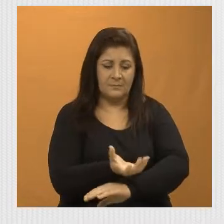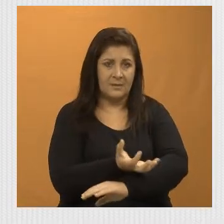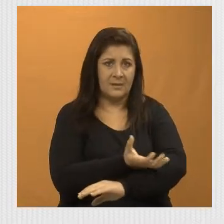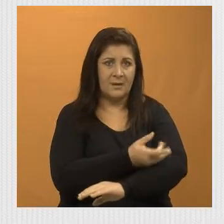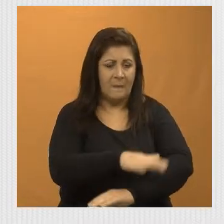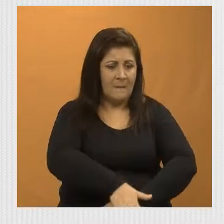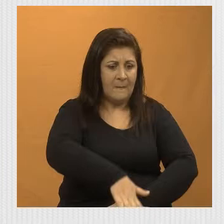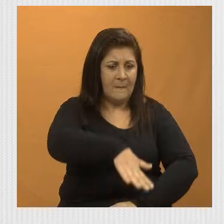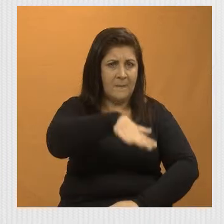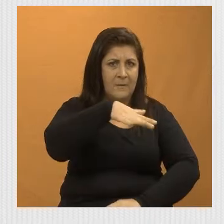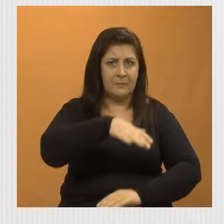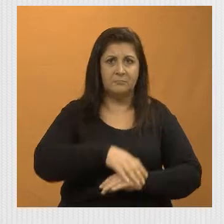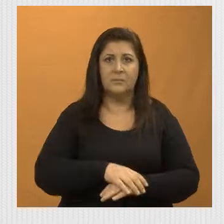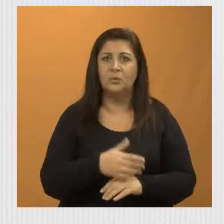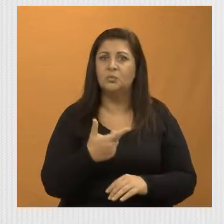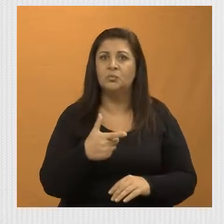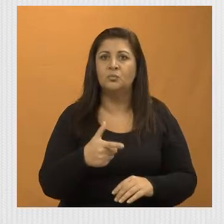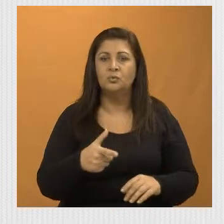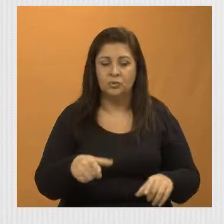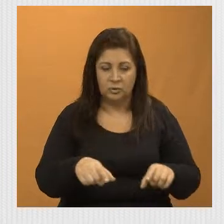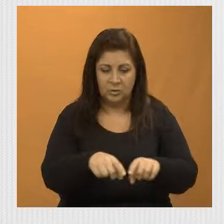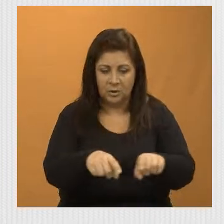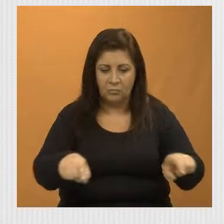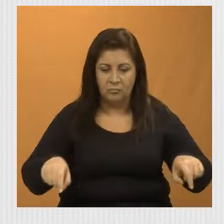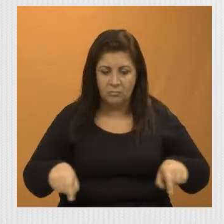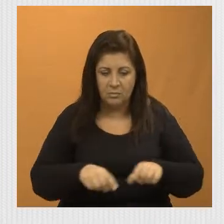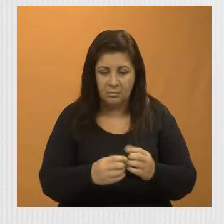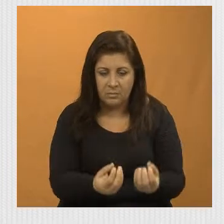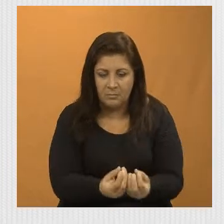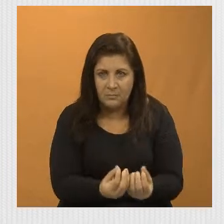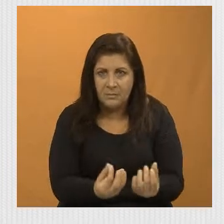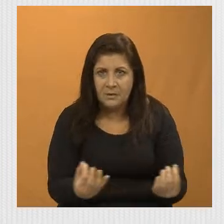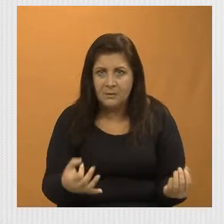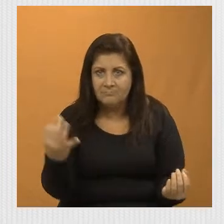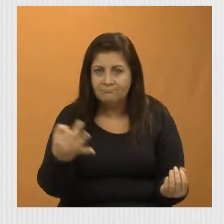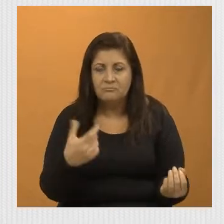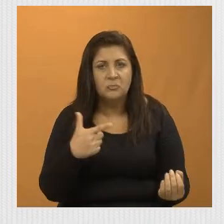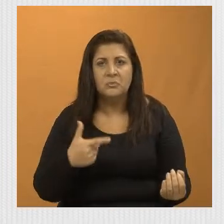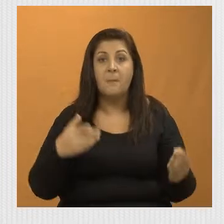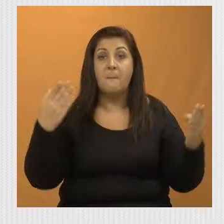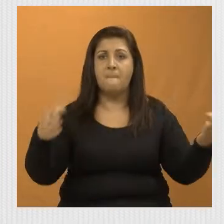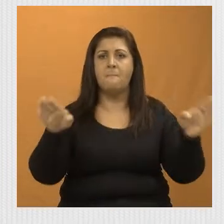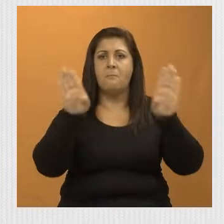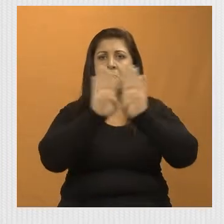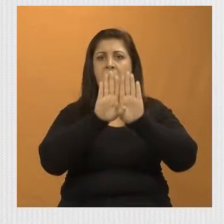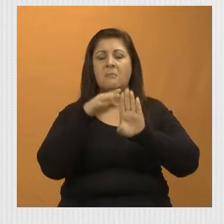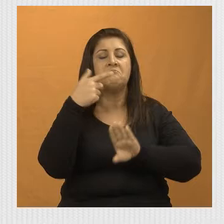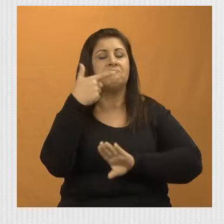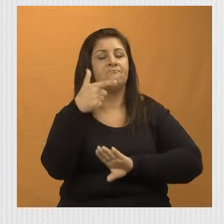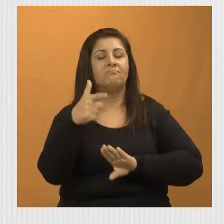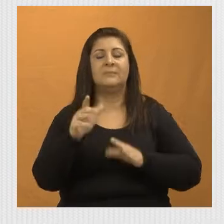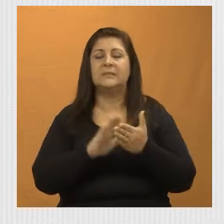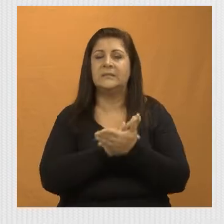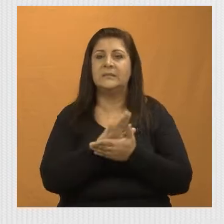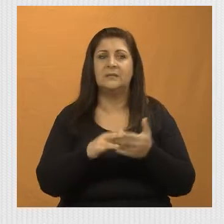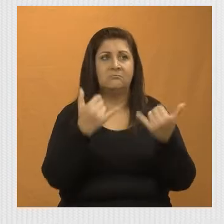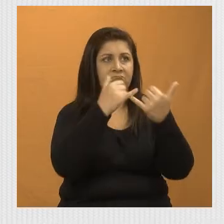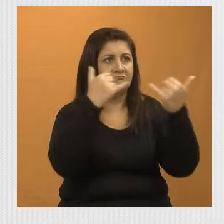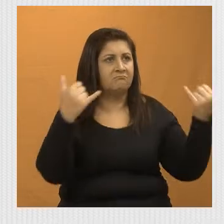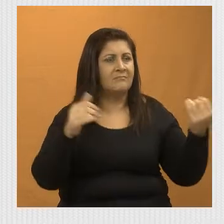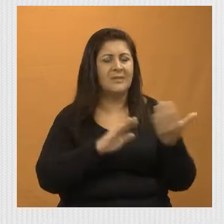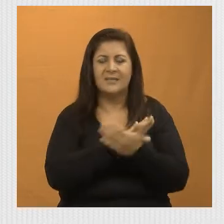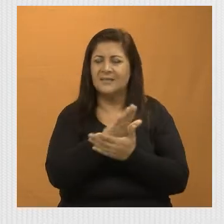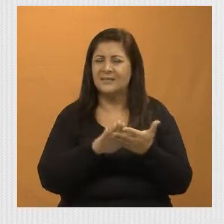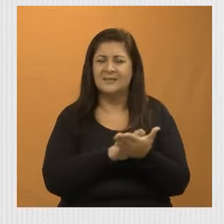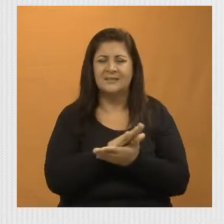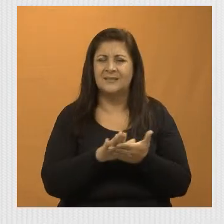estava condenada. Não havia ali um portão, não existia uma porta, não existia uma parte elétrica, não